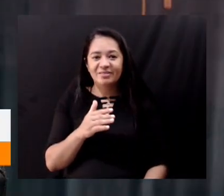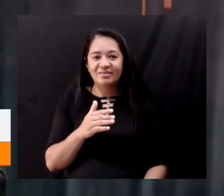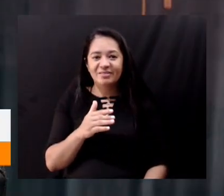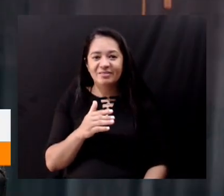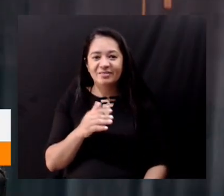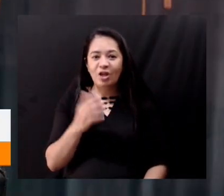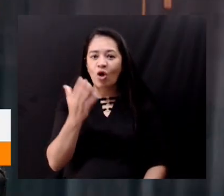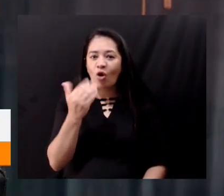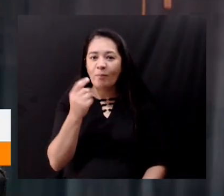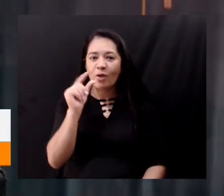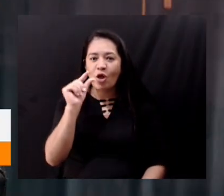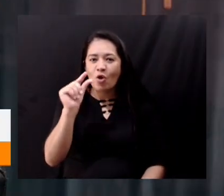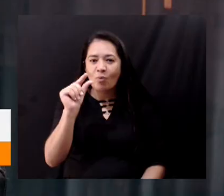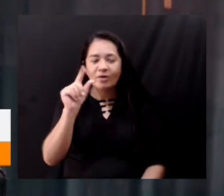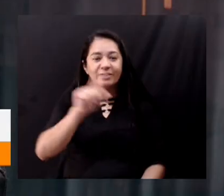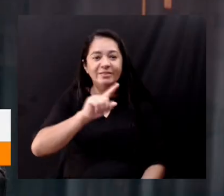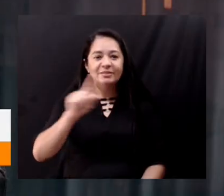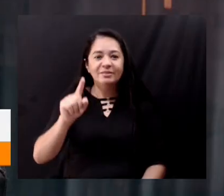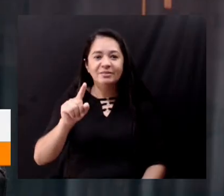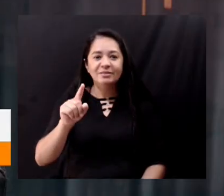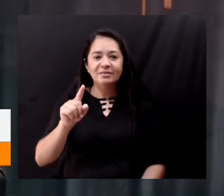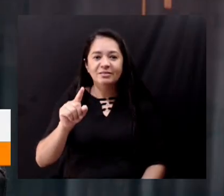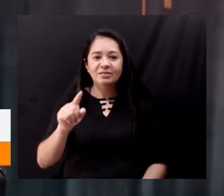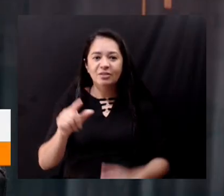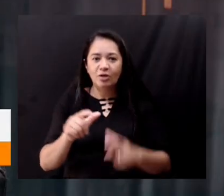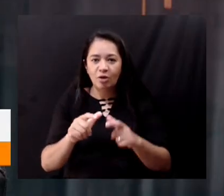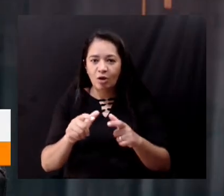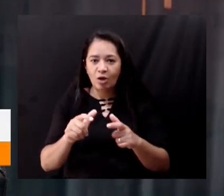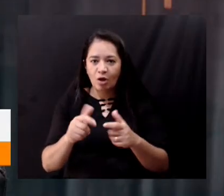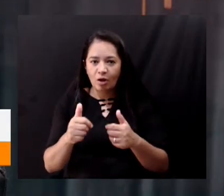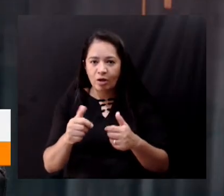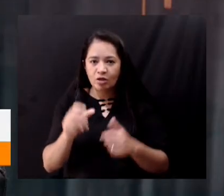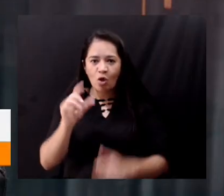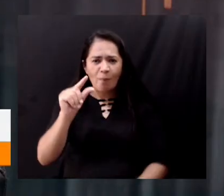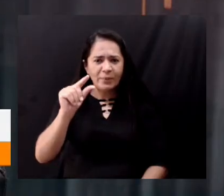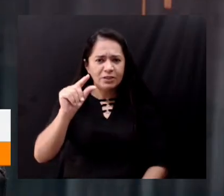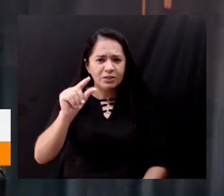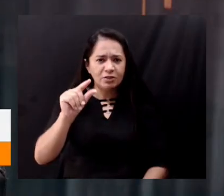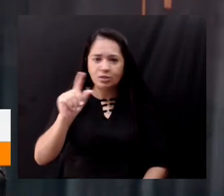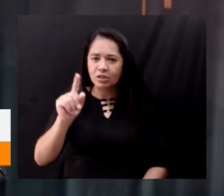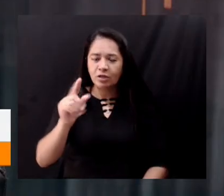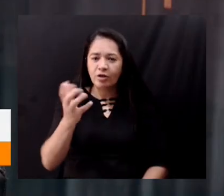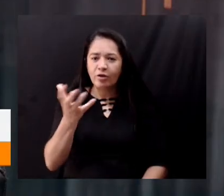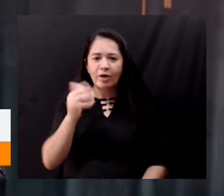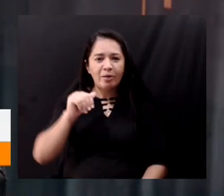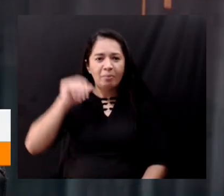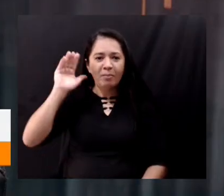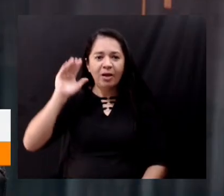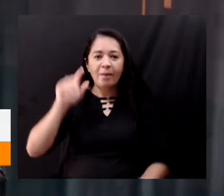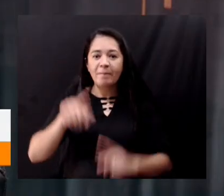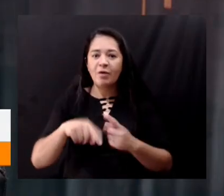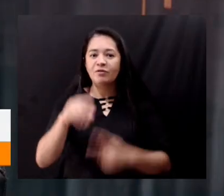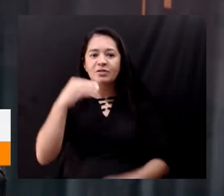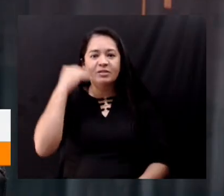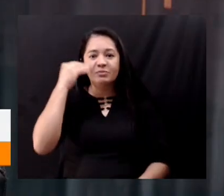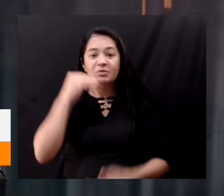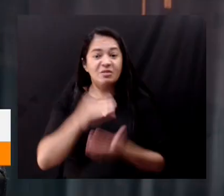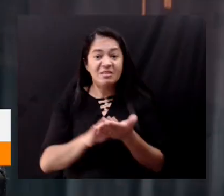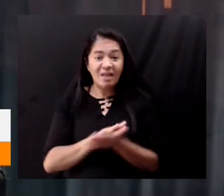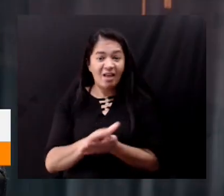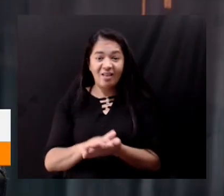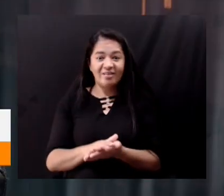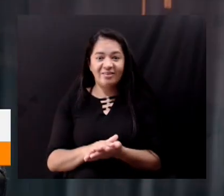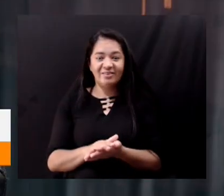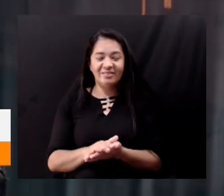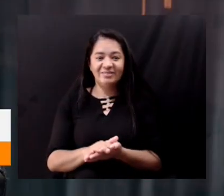a é. gente vê aquele croissant, você vai falar assim: "Eu não quero um pedacinho dele", só que você nem experimentou ainda para saber se aquilo ali vai te saciar, e Aham. você